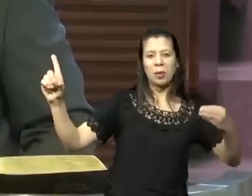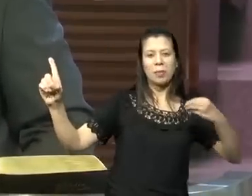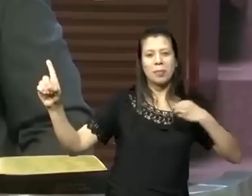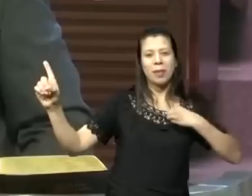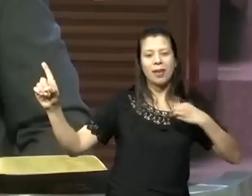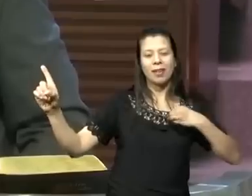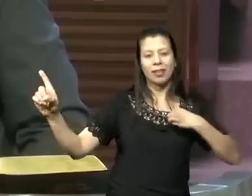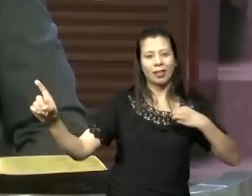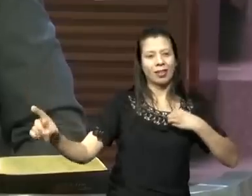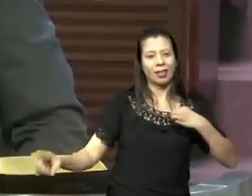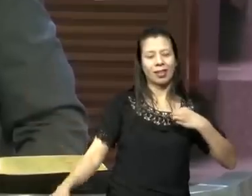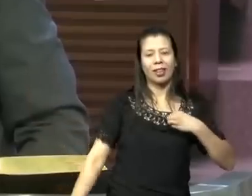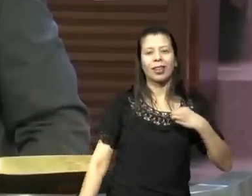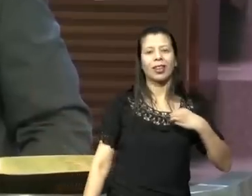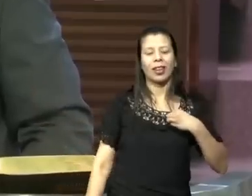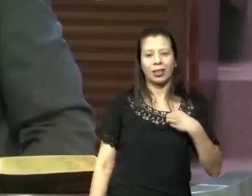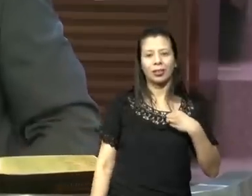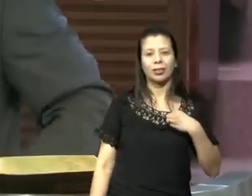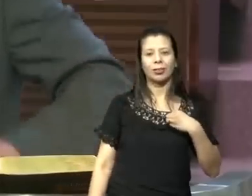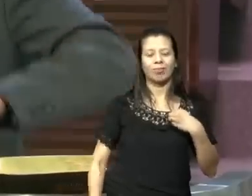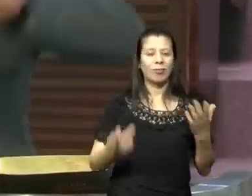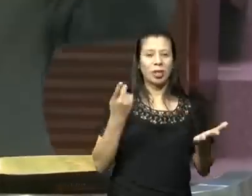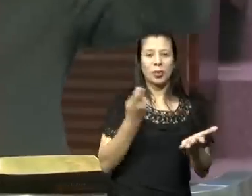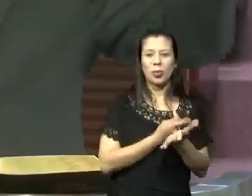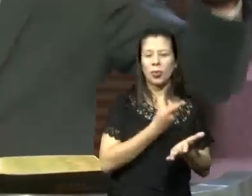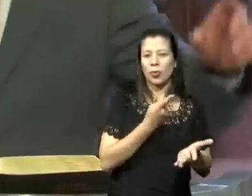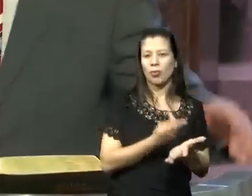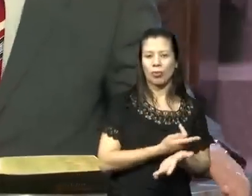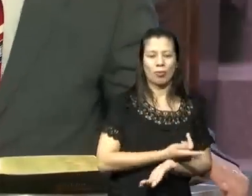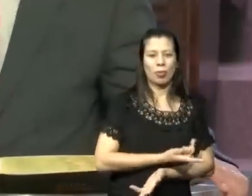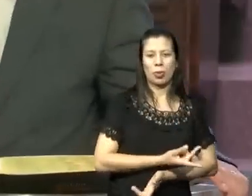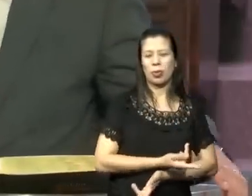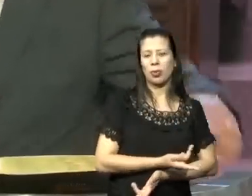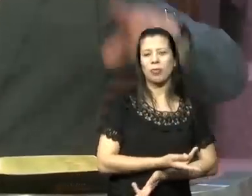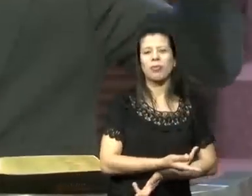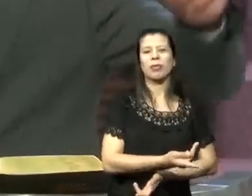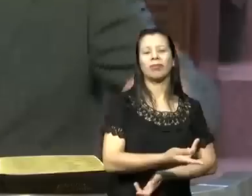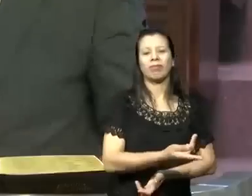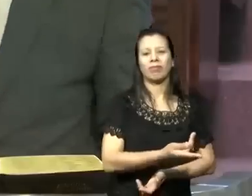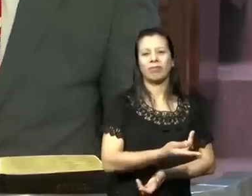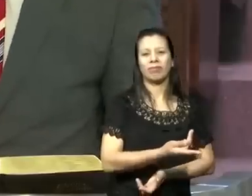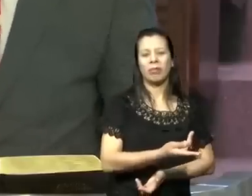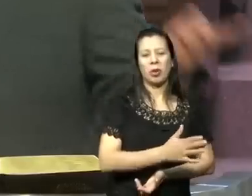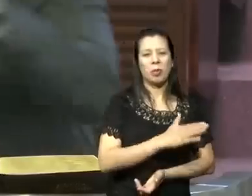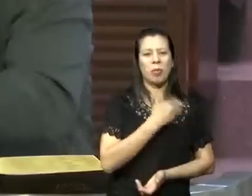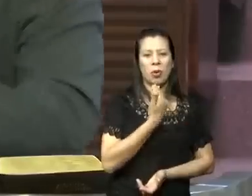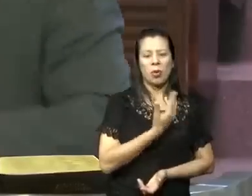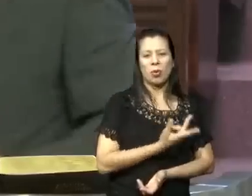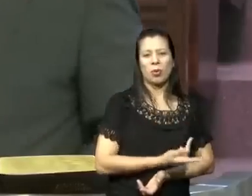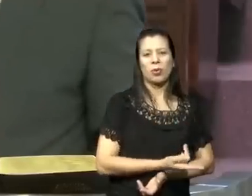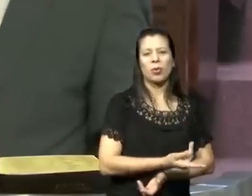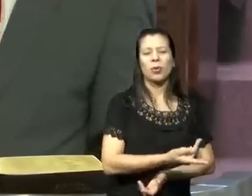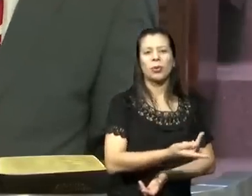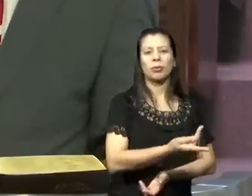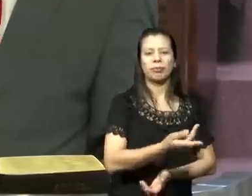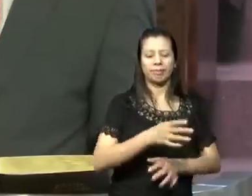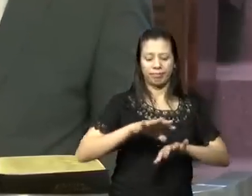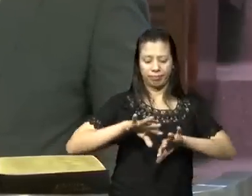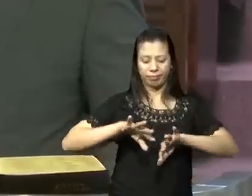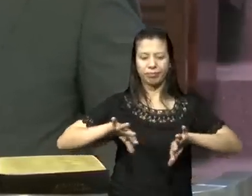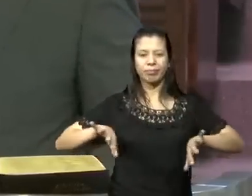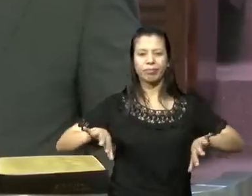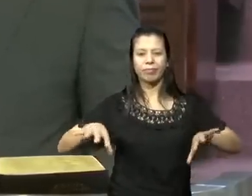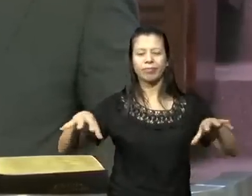Jesus no meio deles equivale a um anúncio de Condenação Sem Jesus condenação com Jesus sem condenação